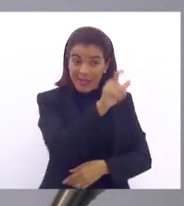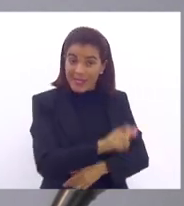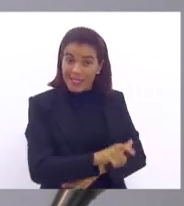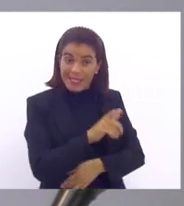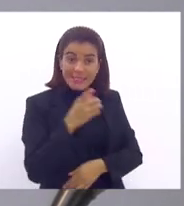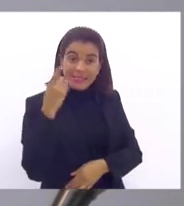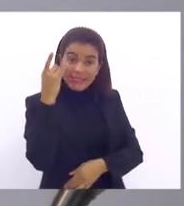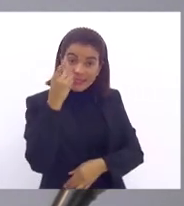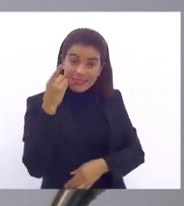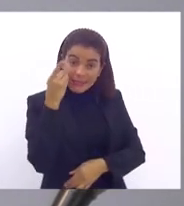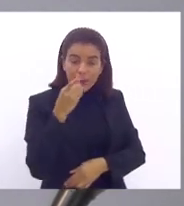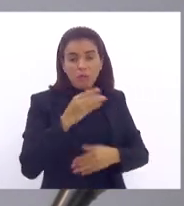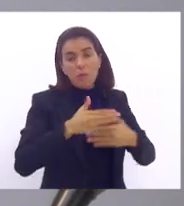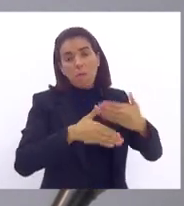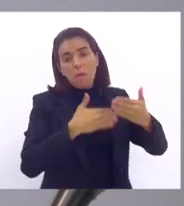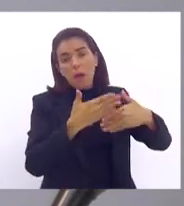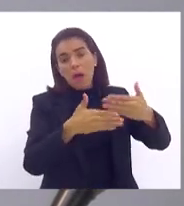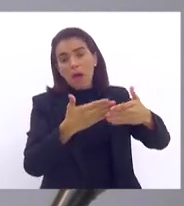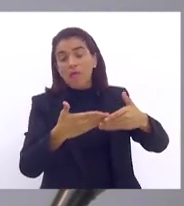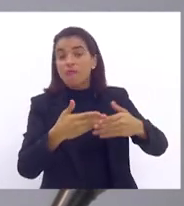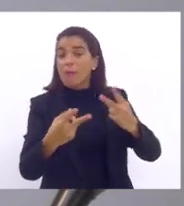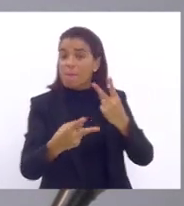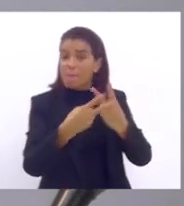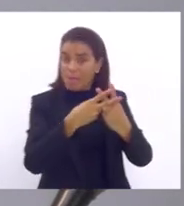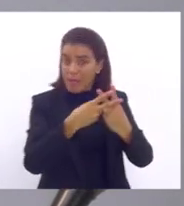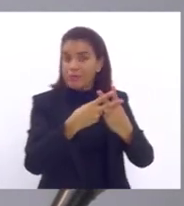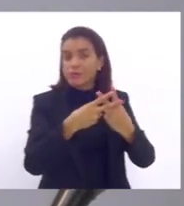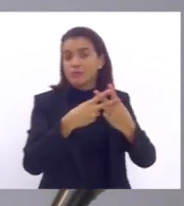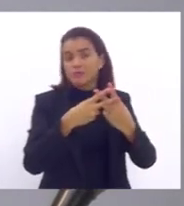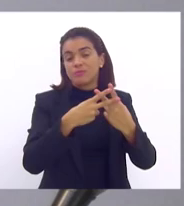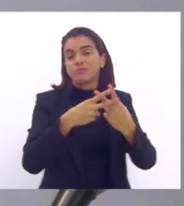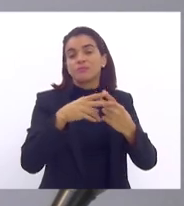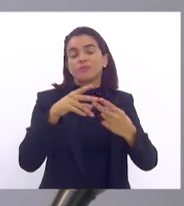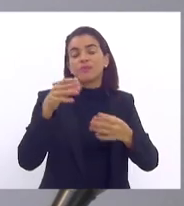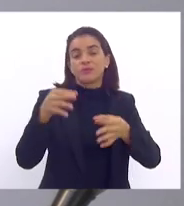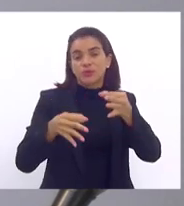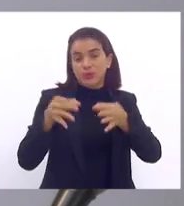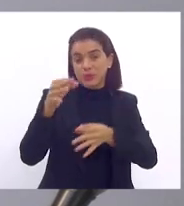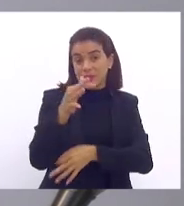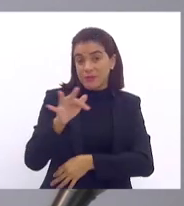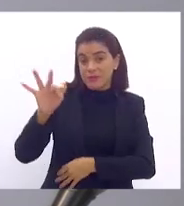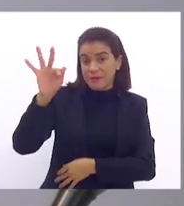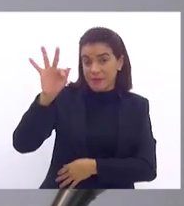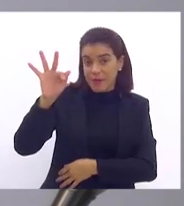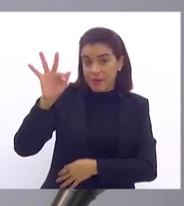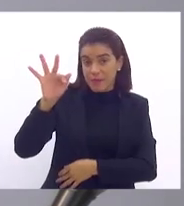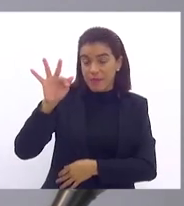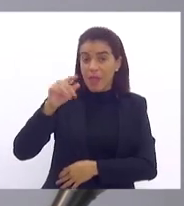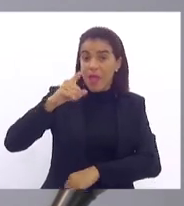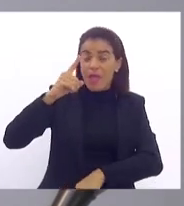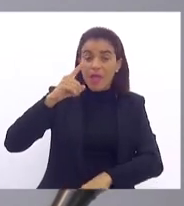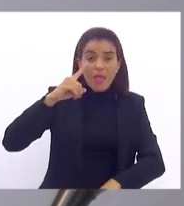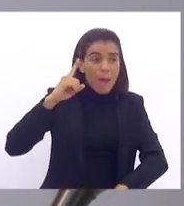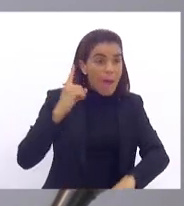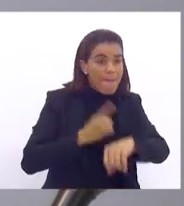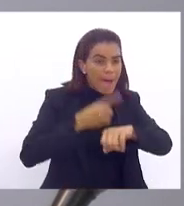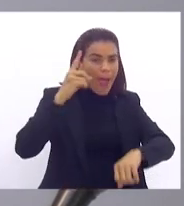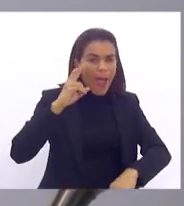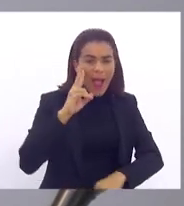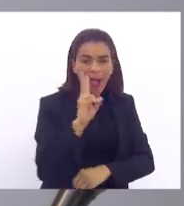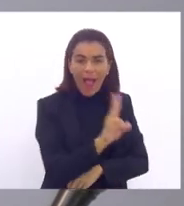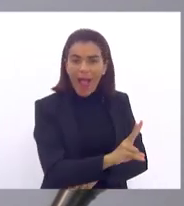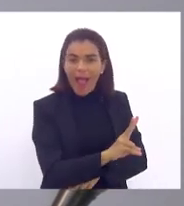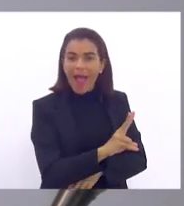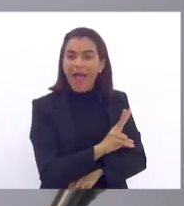Deputado posteriormente foi presso paraa Justiça Federal e o fragrante é que